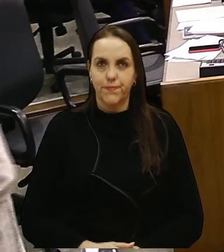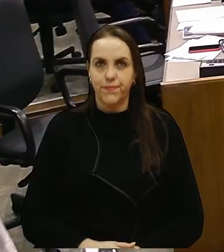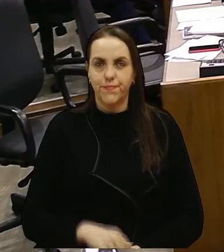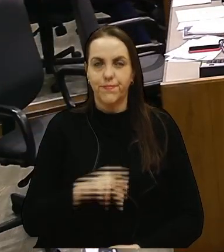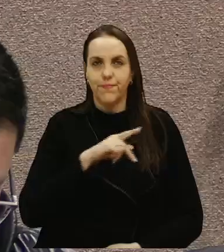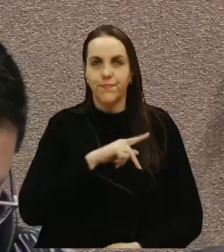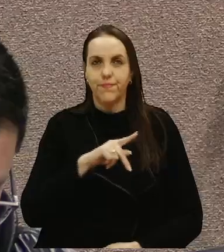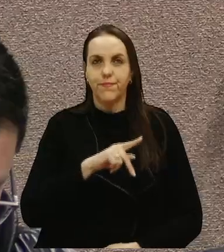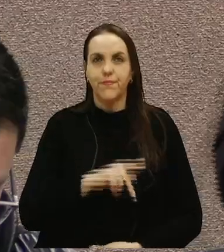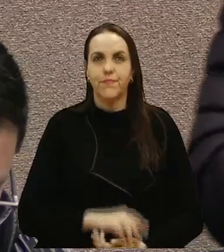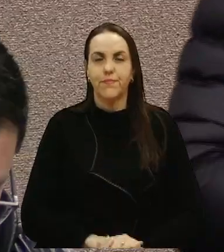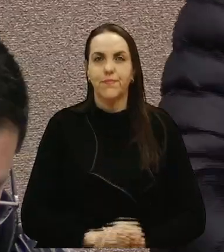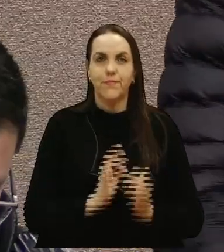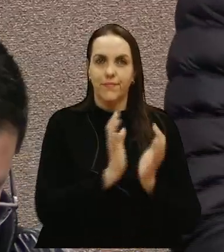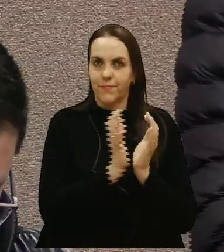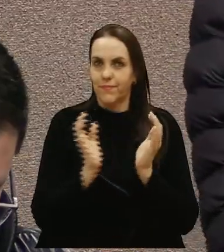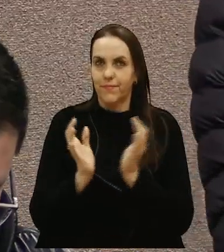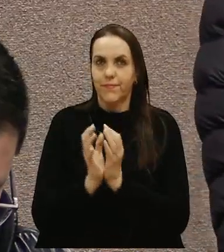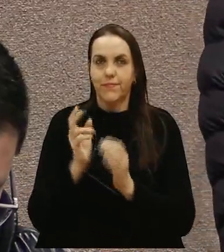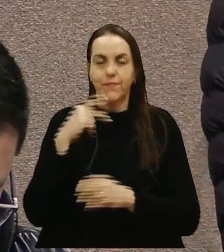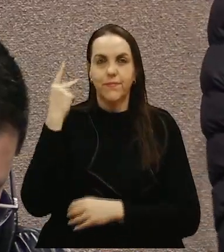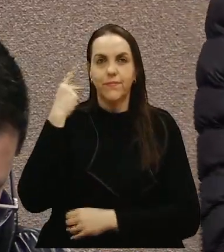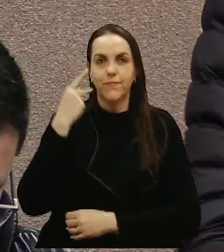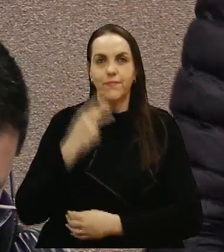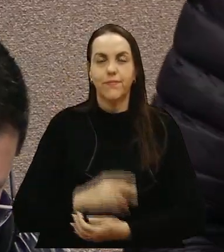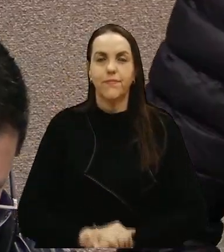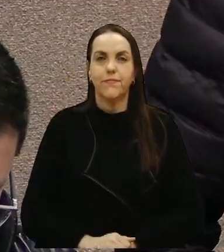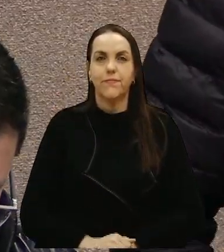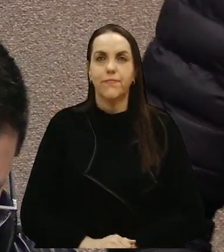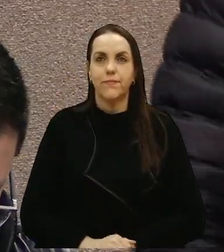Presidente, colegas parlamentares,